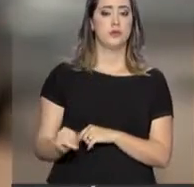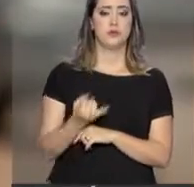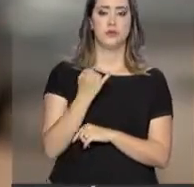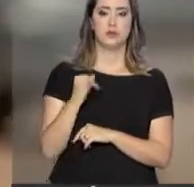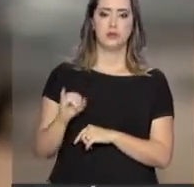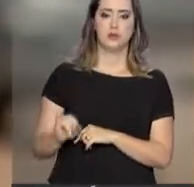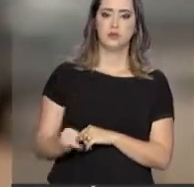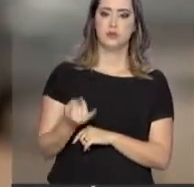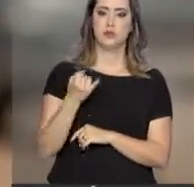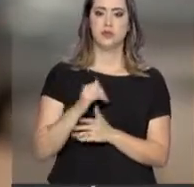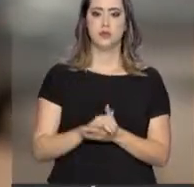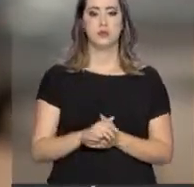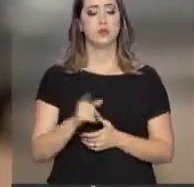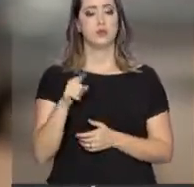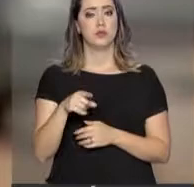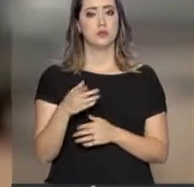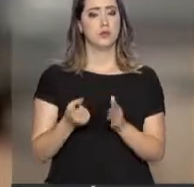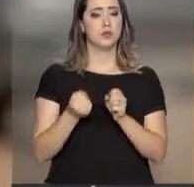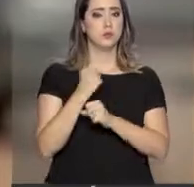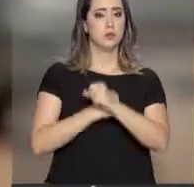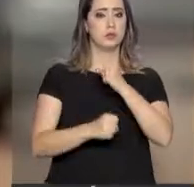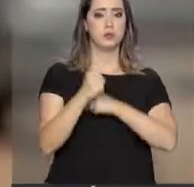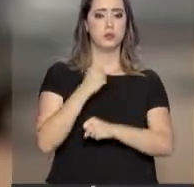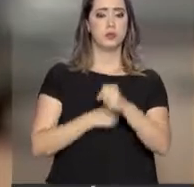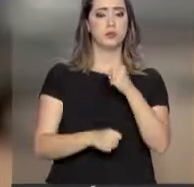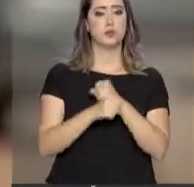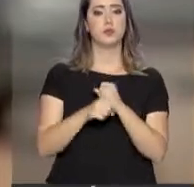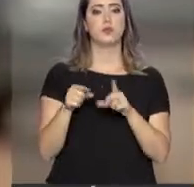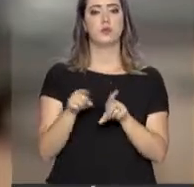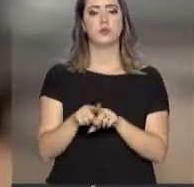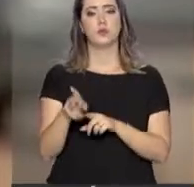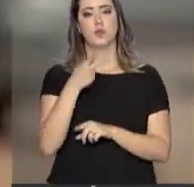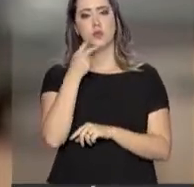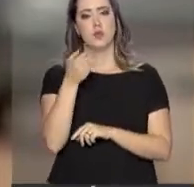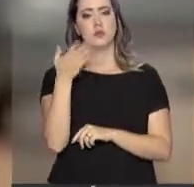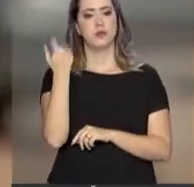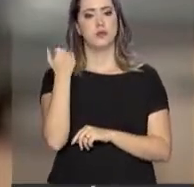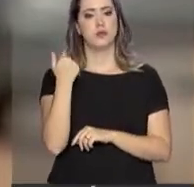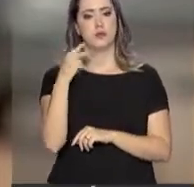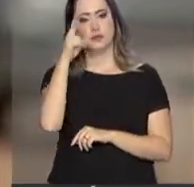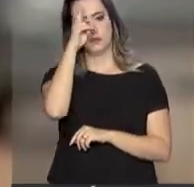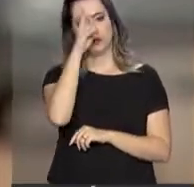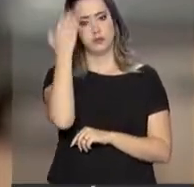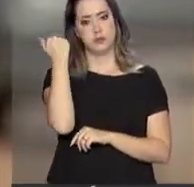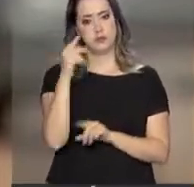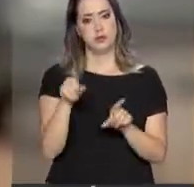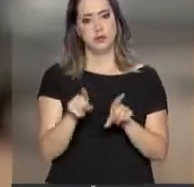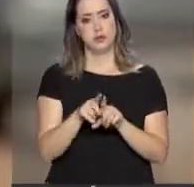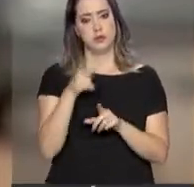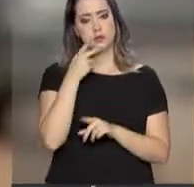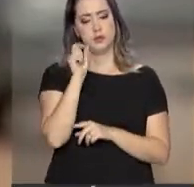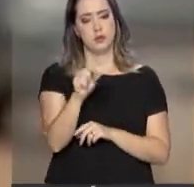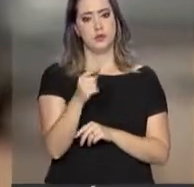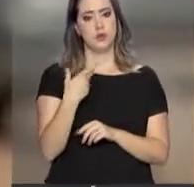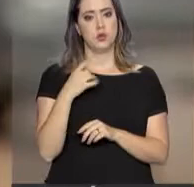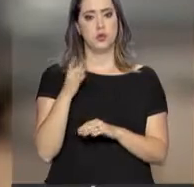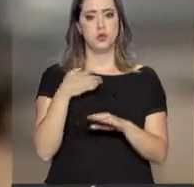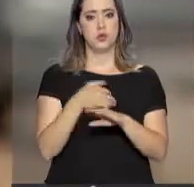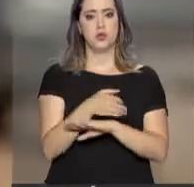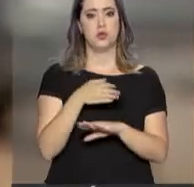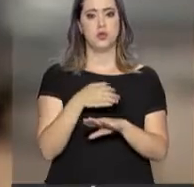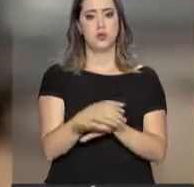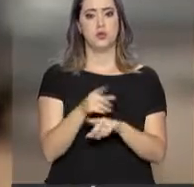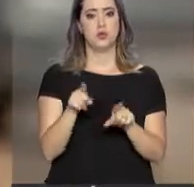vejo mais como uma oportunidade anos atrás como dizia nossa história das pessoas mais velhas que tentam ingressar em faculdades